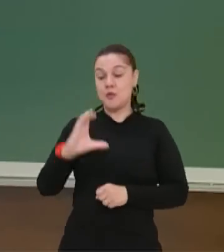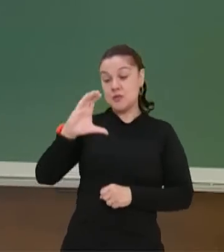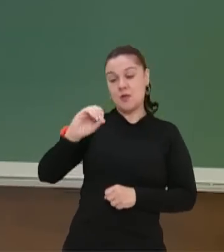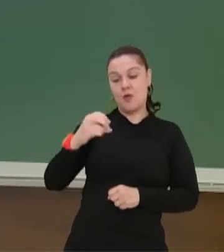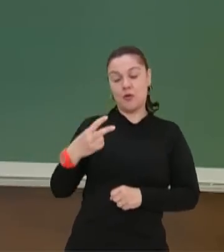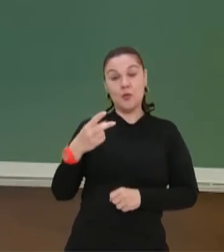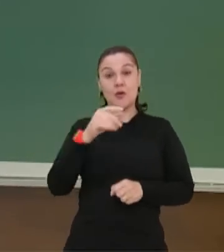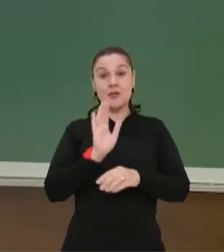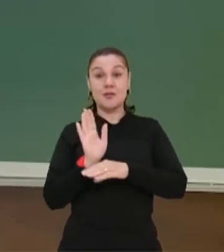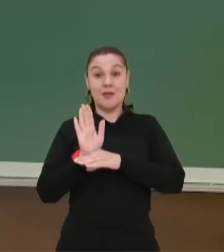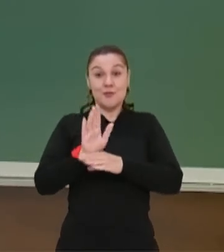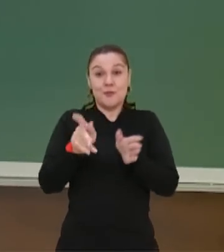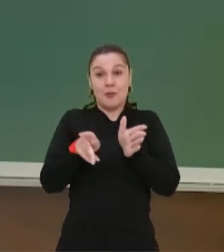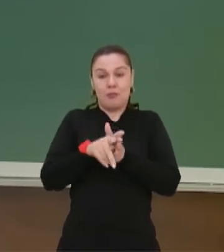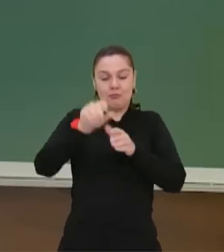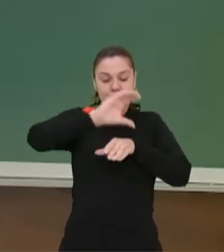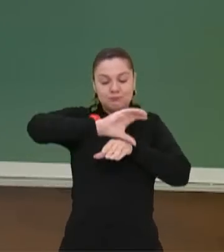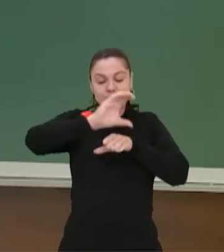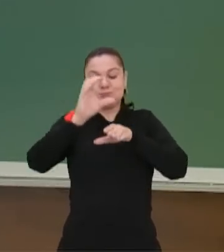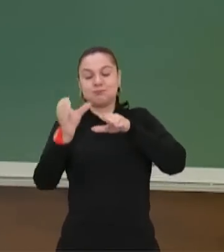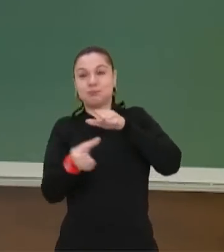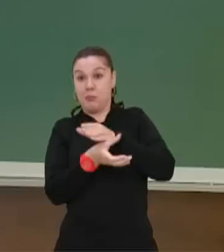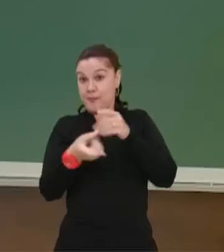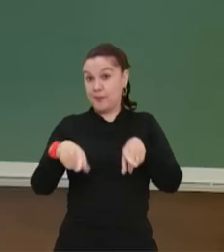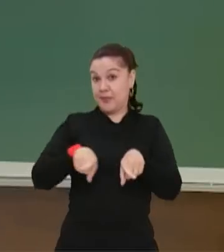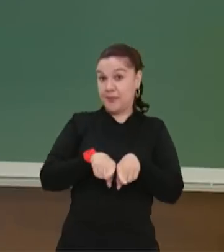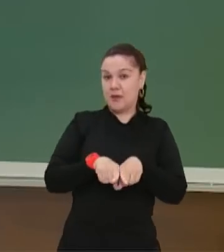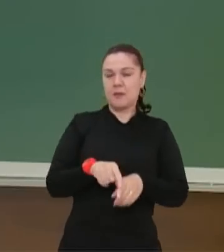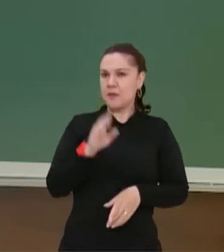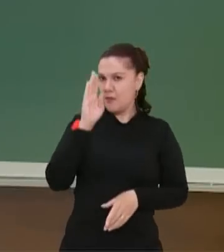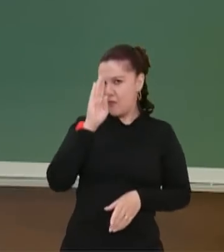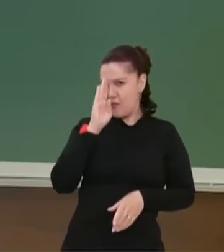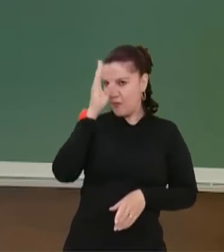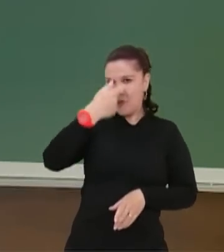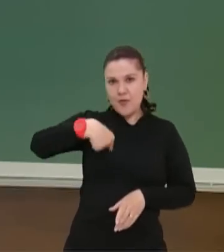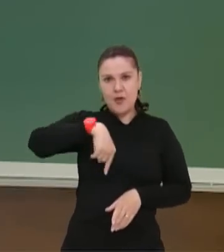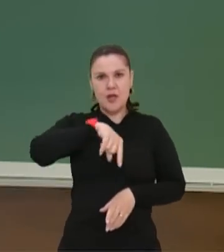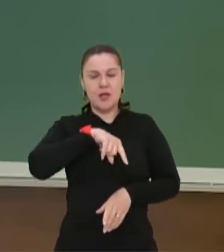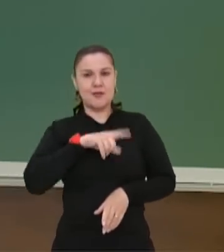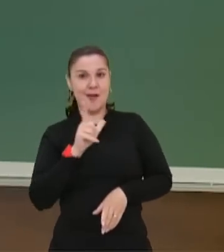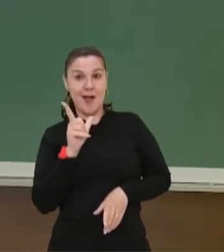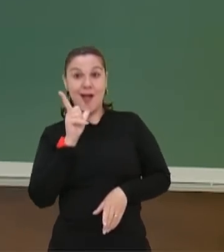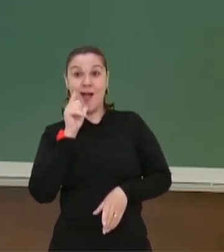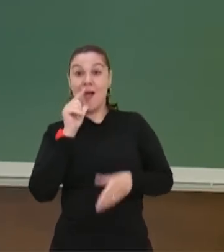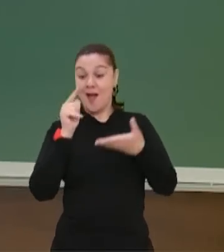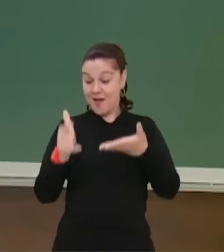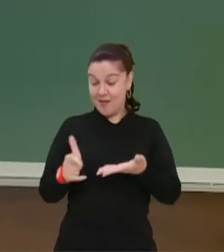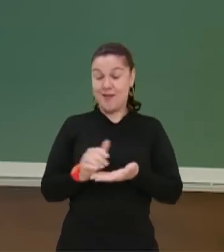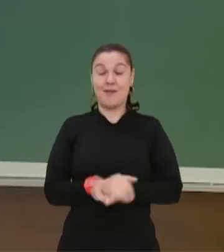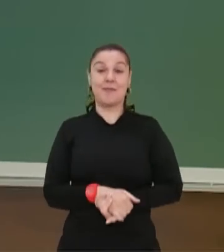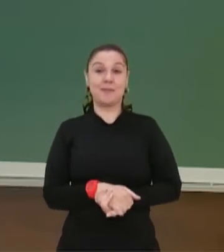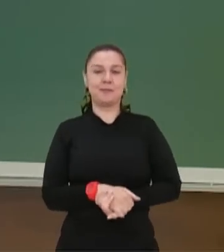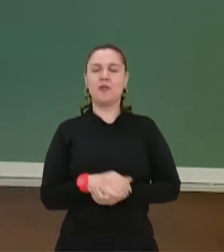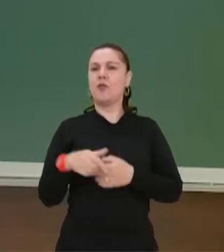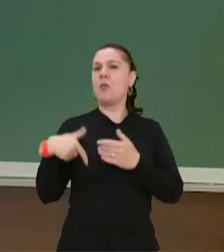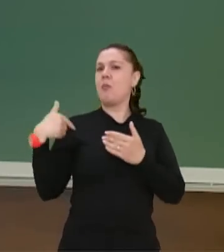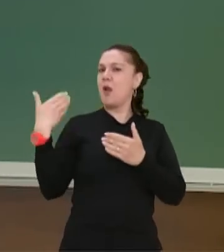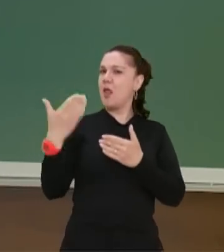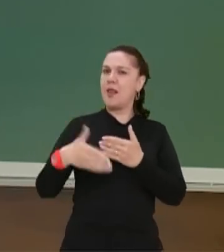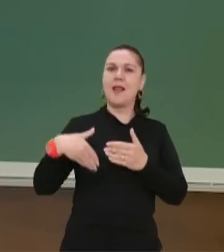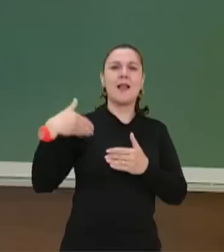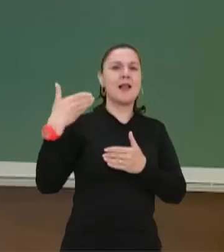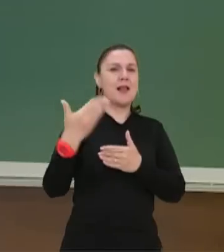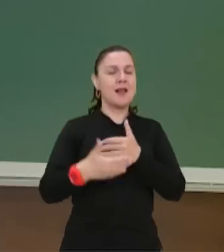estufa. É fundamental que a gente tenha a molécula de água no estado líquido. Enfim, eu ficaria aqui falando de